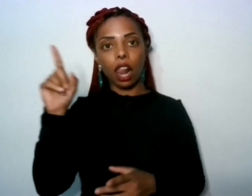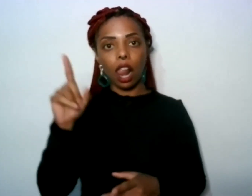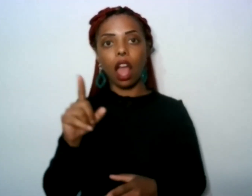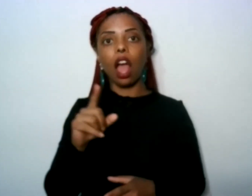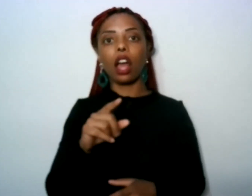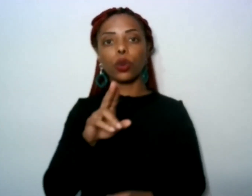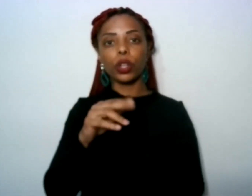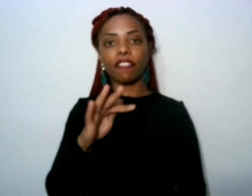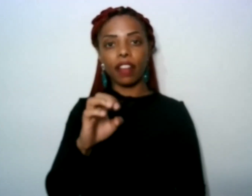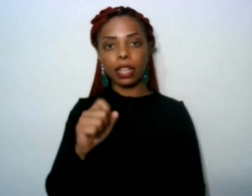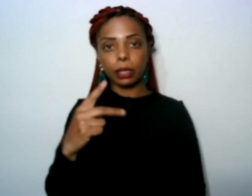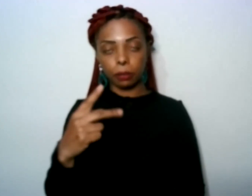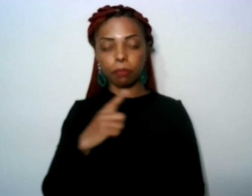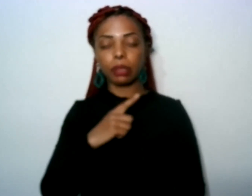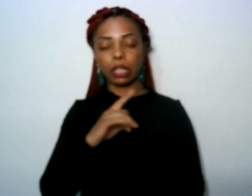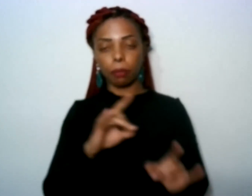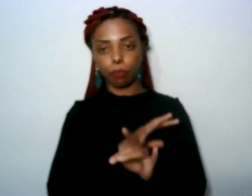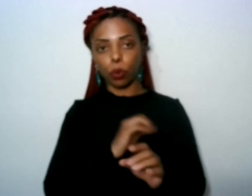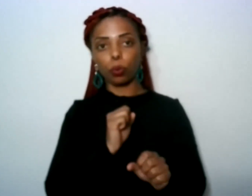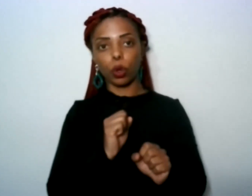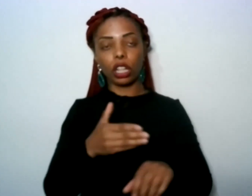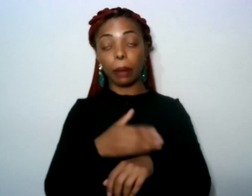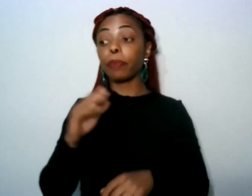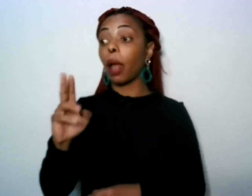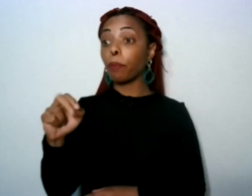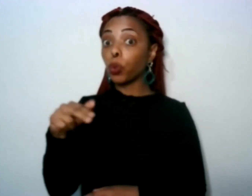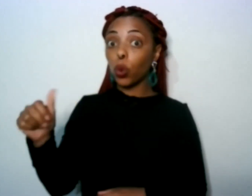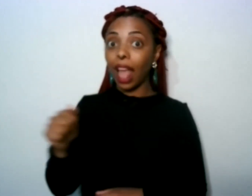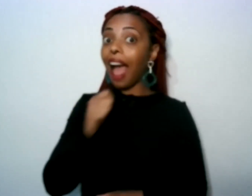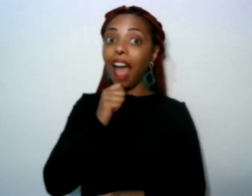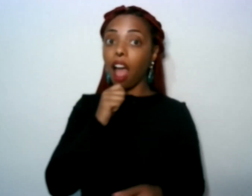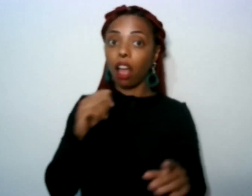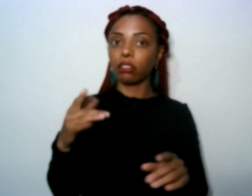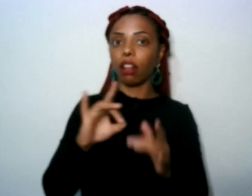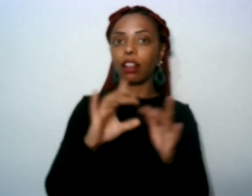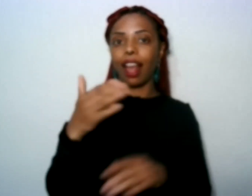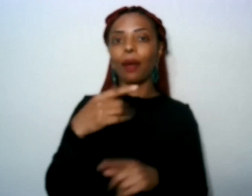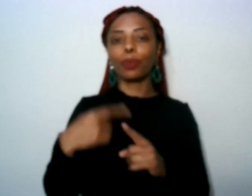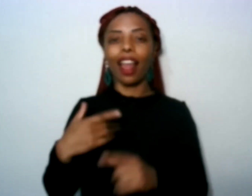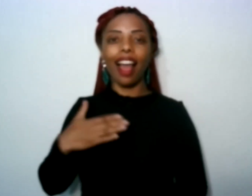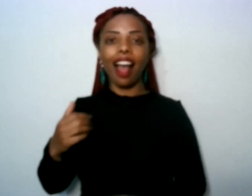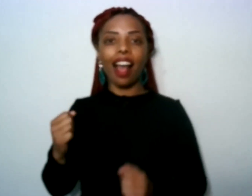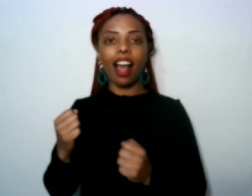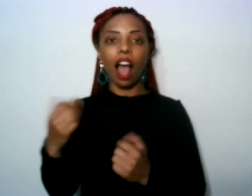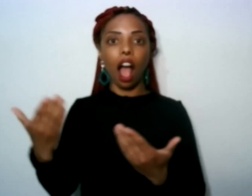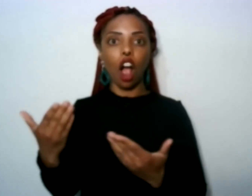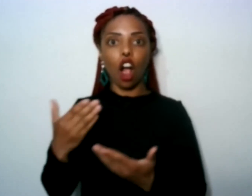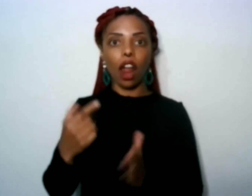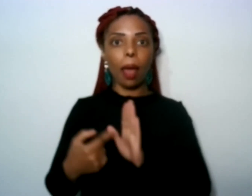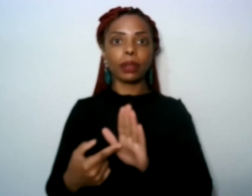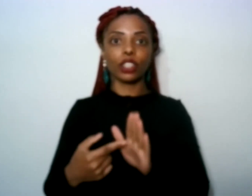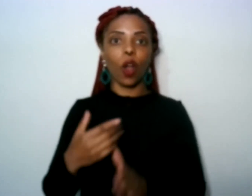Unifesp o trabalho da Bruna estará disponível em breve que ela defendeu em agosto em breve estará disponível no